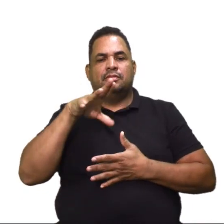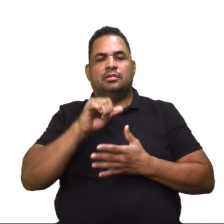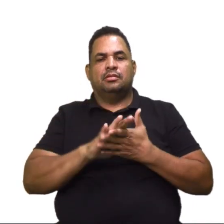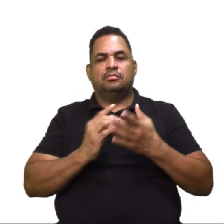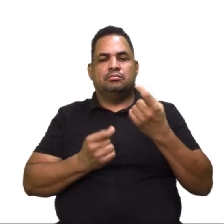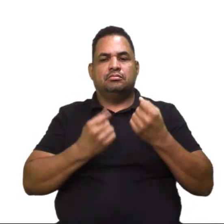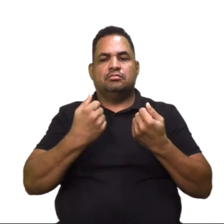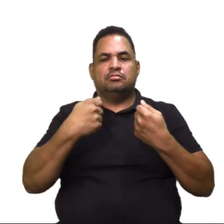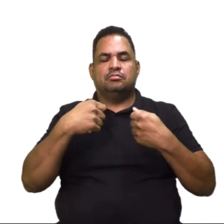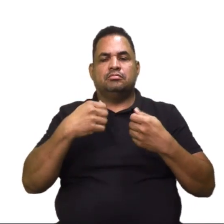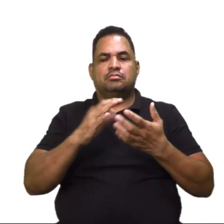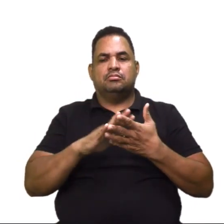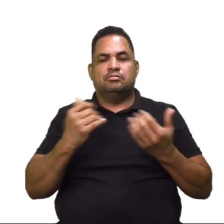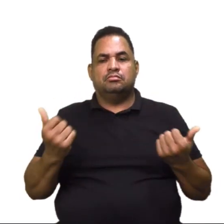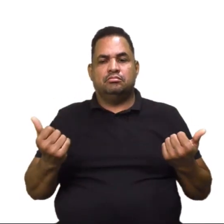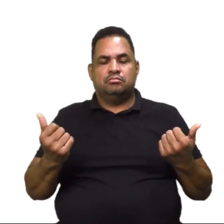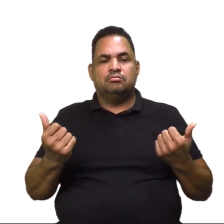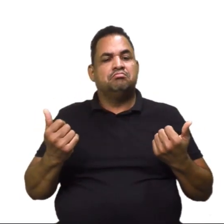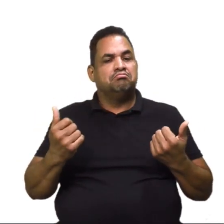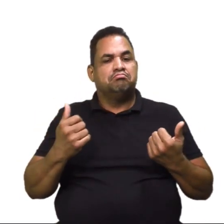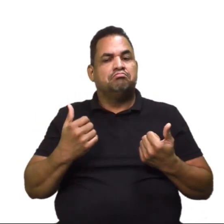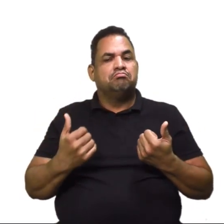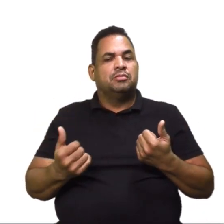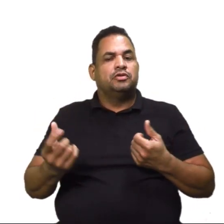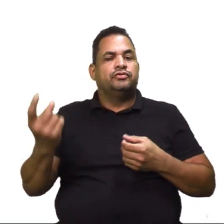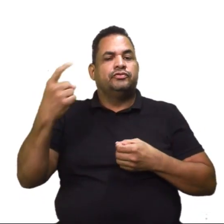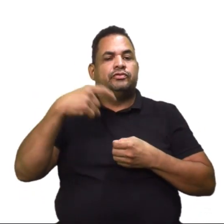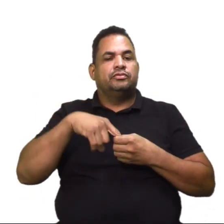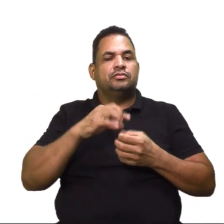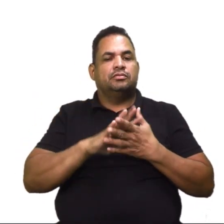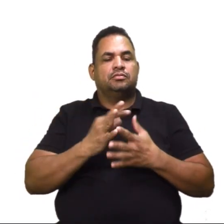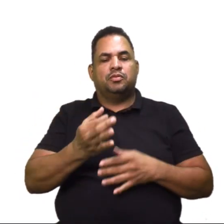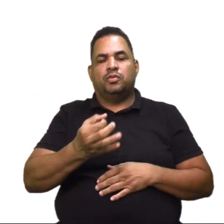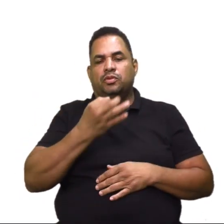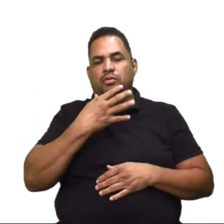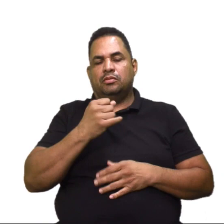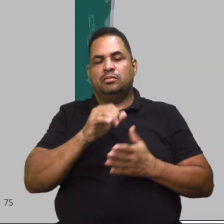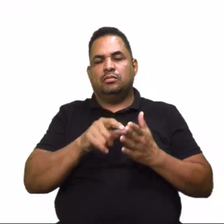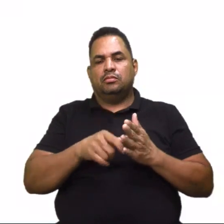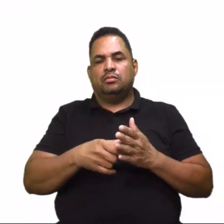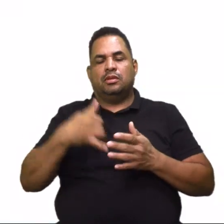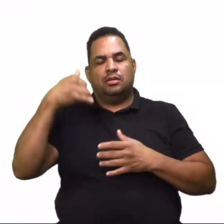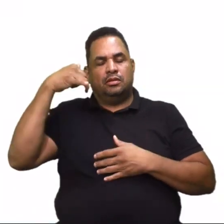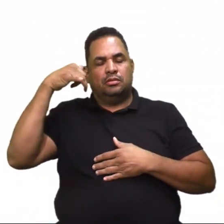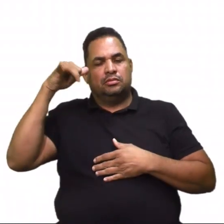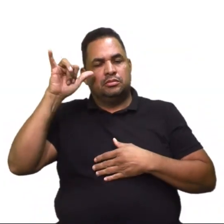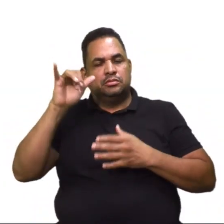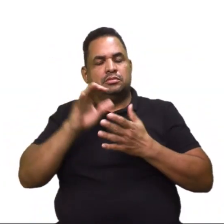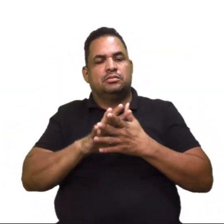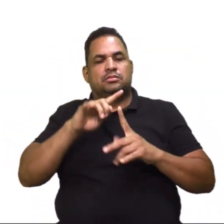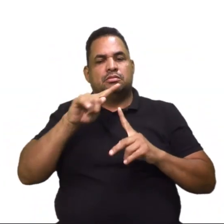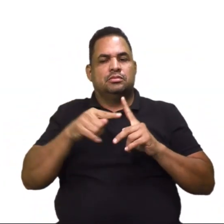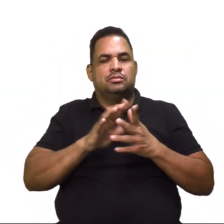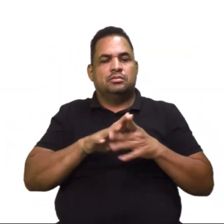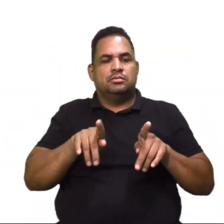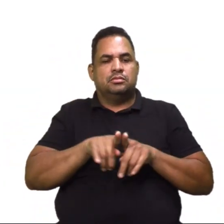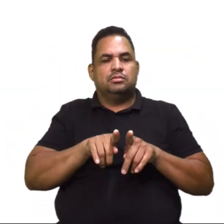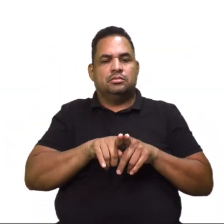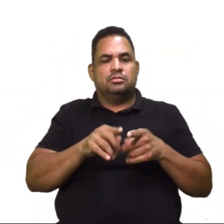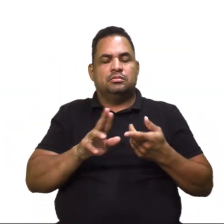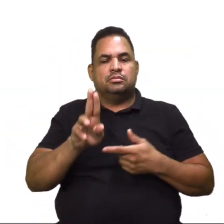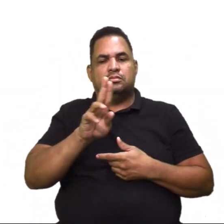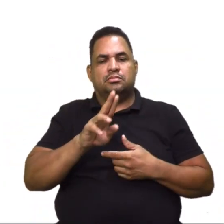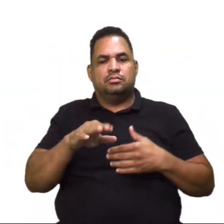alguns casos, pode ser revertida. E aí, pílulas anticoncepcionais podem, além de prevenir a gravidez, são também